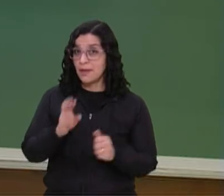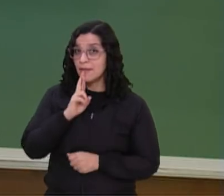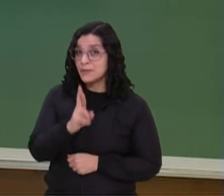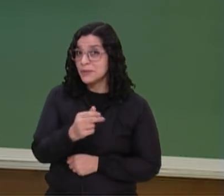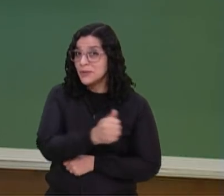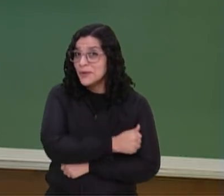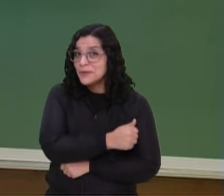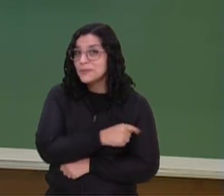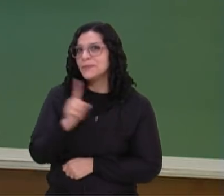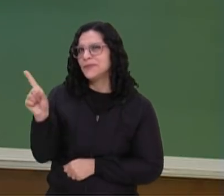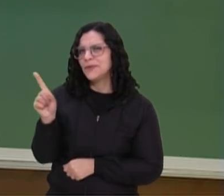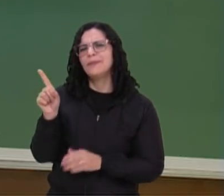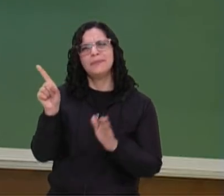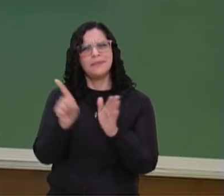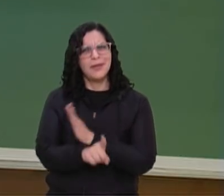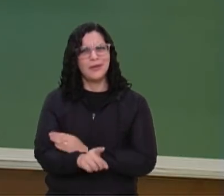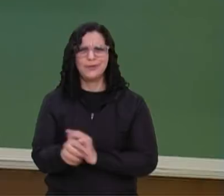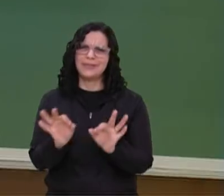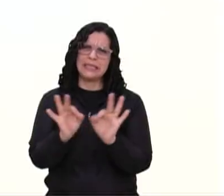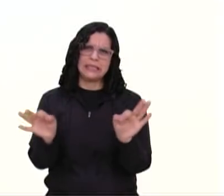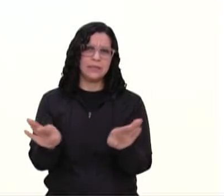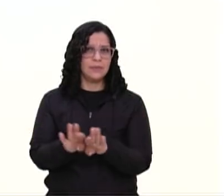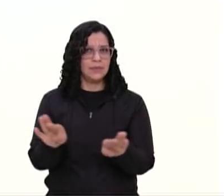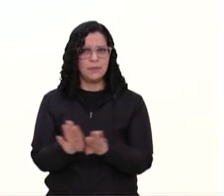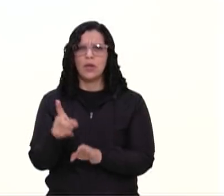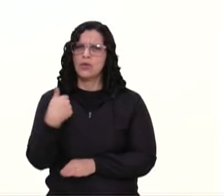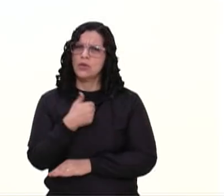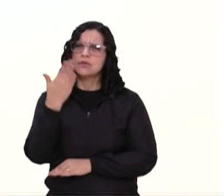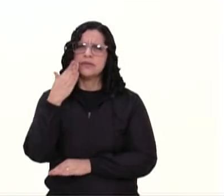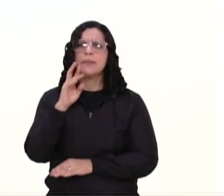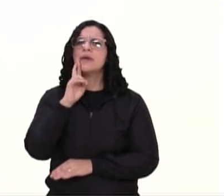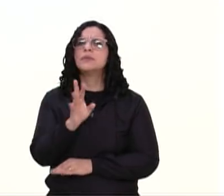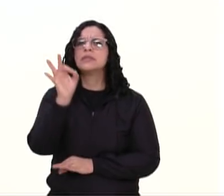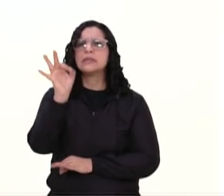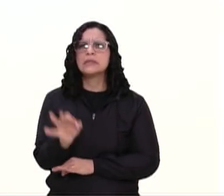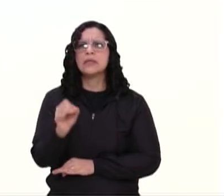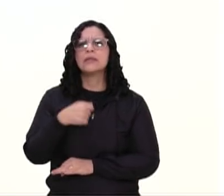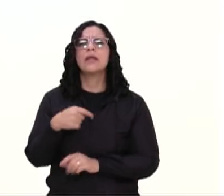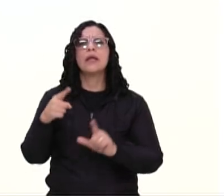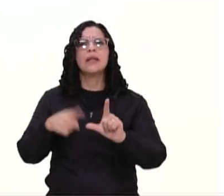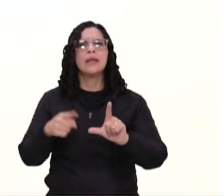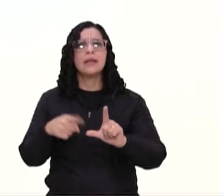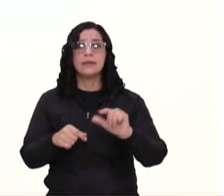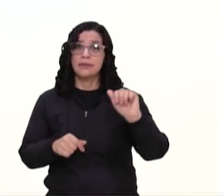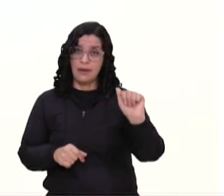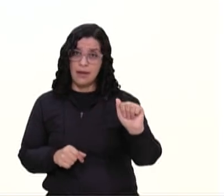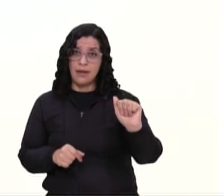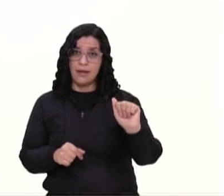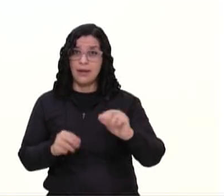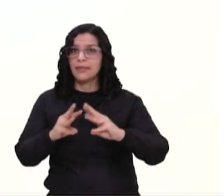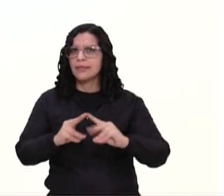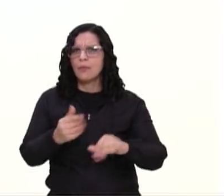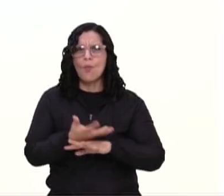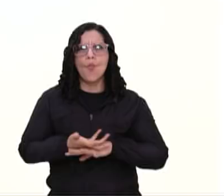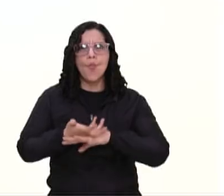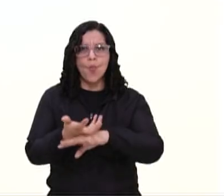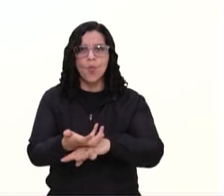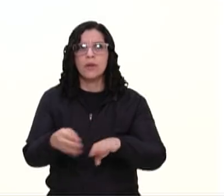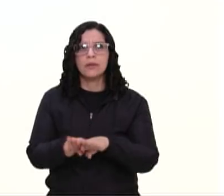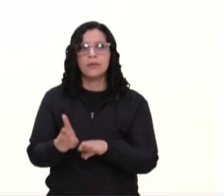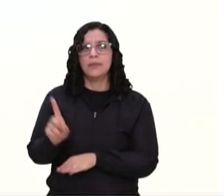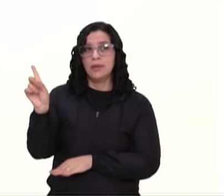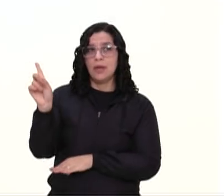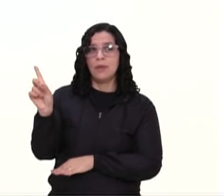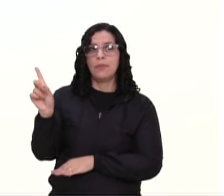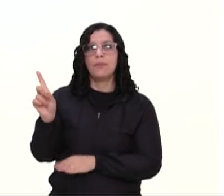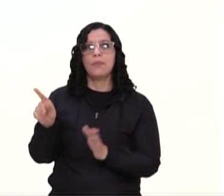Respondido, alunos? Esse quiz aí, bastante simples para a gente, a resposta correta é a resposta da letra A, terra arrasada. O slide aqui ficou